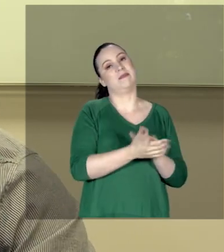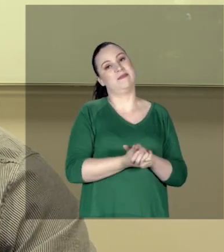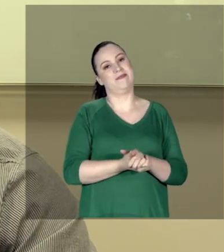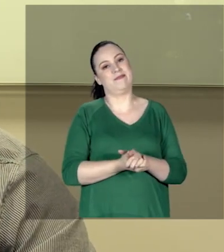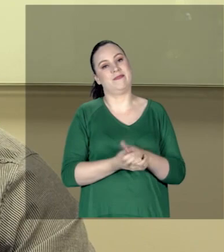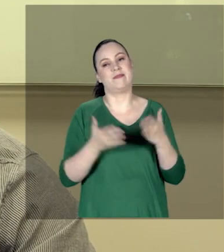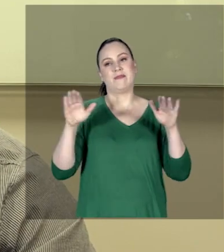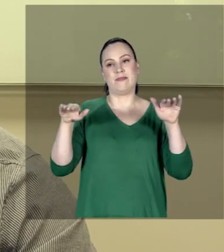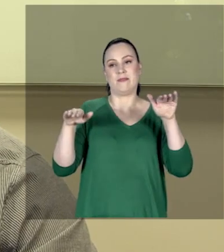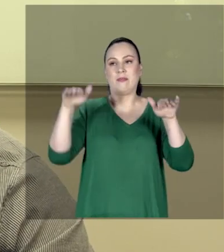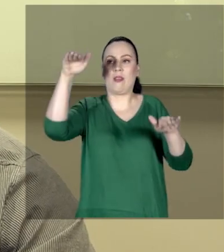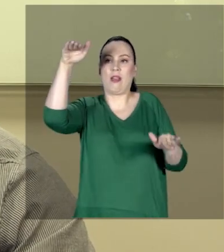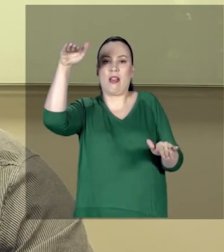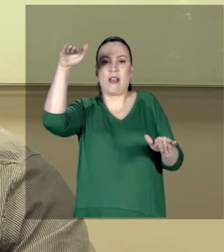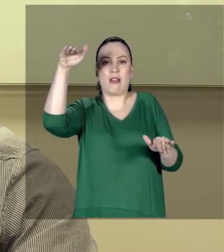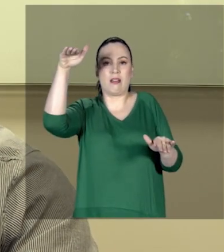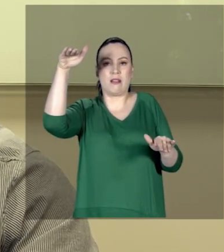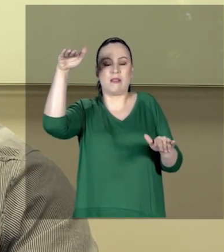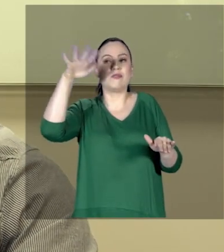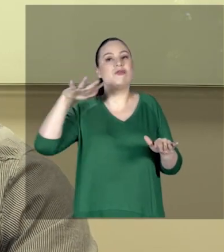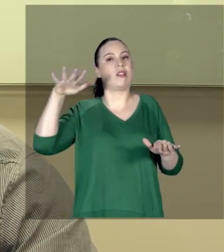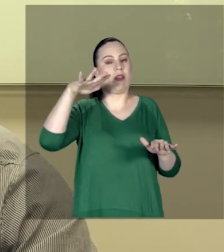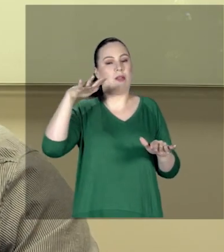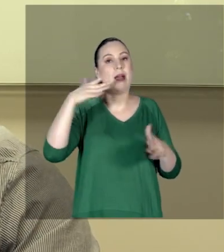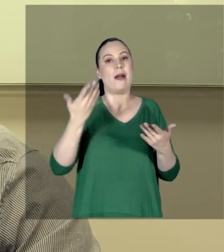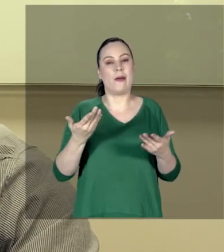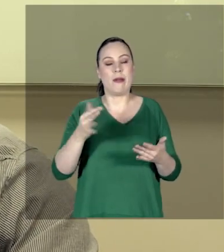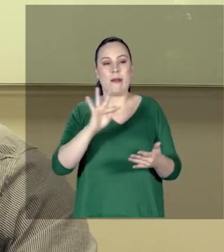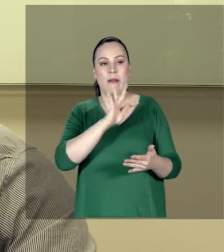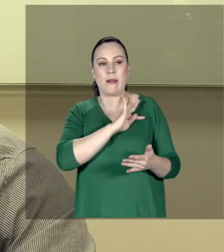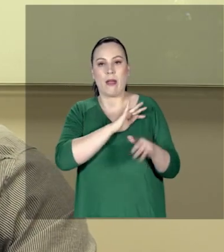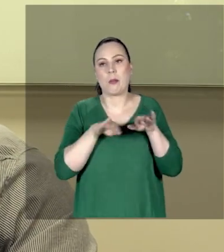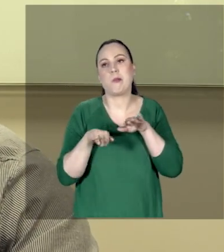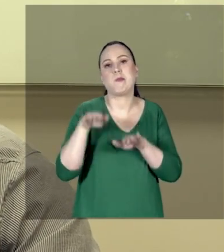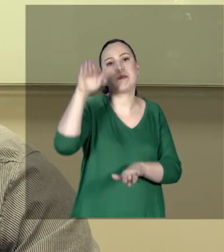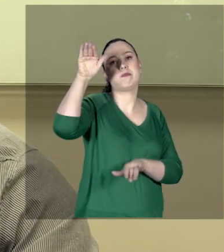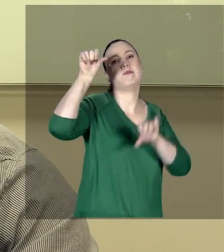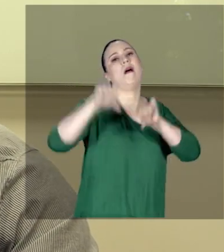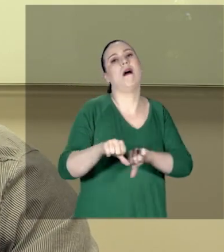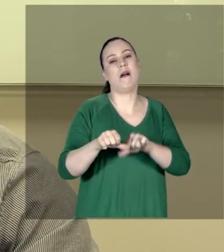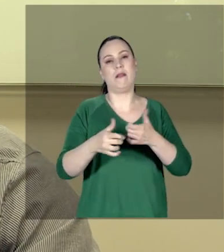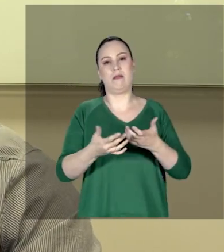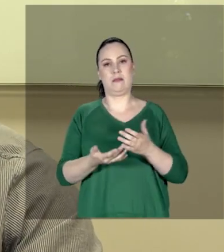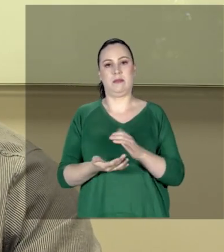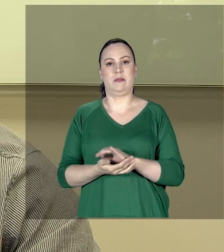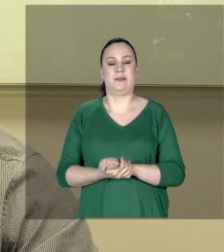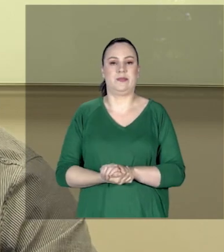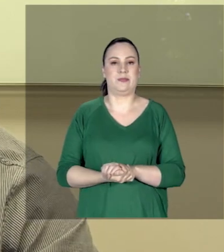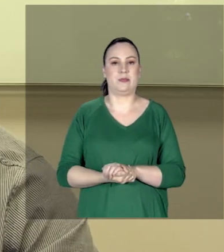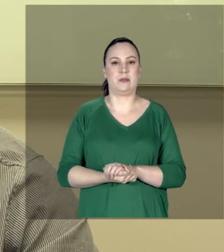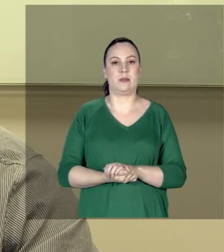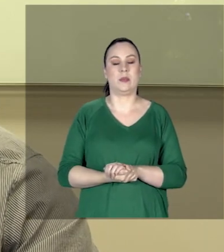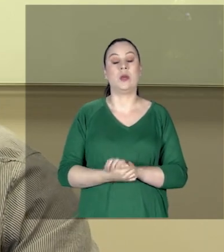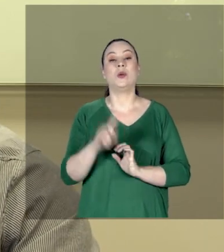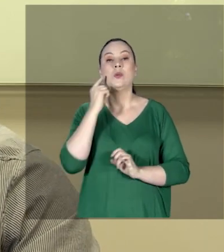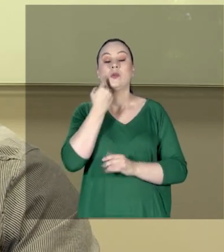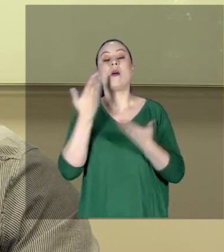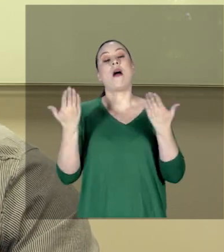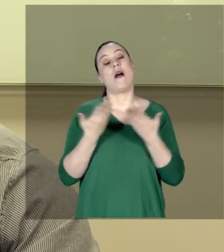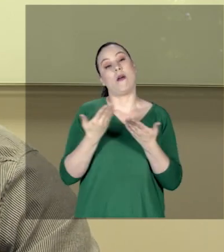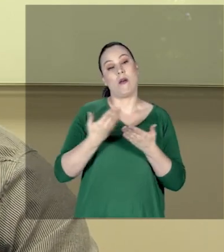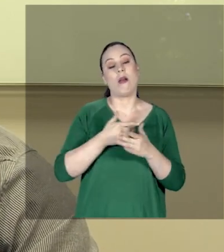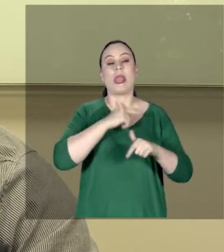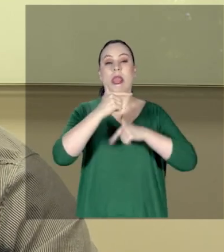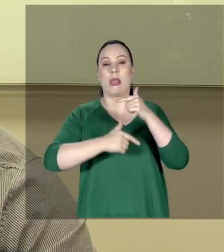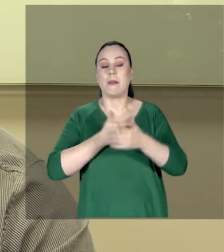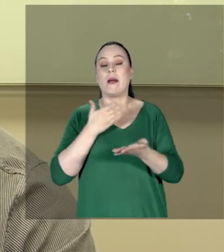E essa discrepância já é grande na língua geral. Imagina na língua técnica, quão grande é. Agora que os surdos estão entrando no